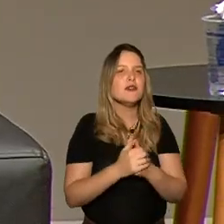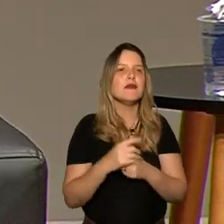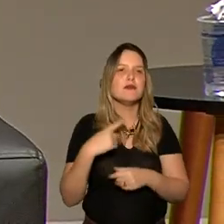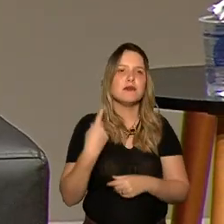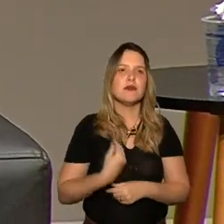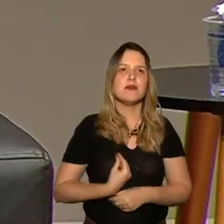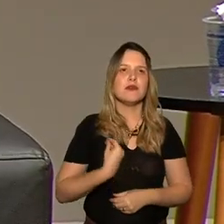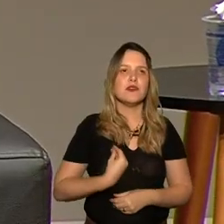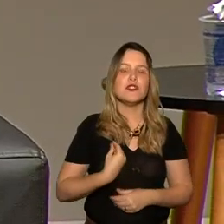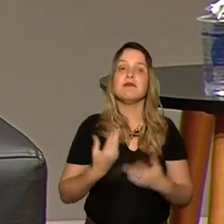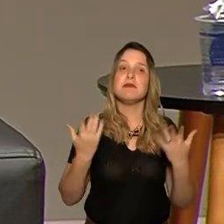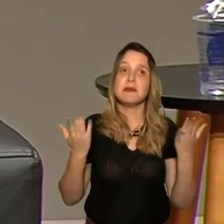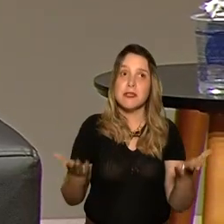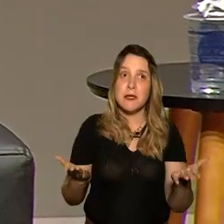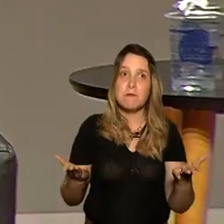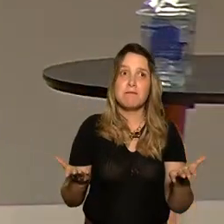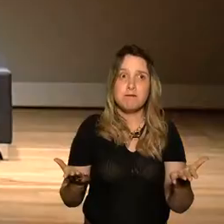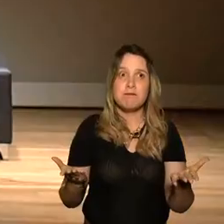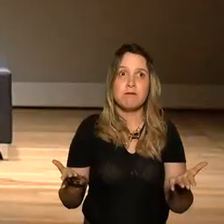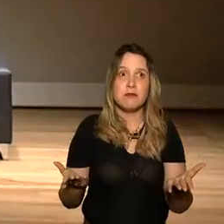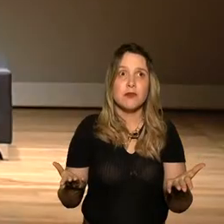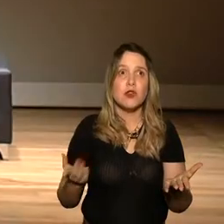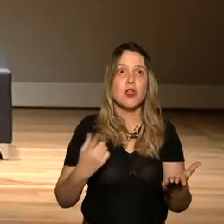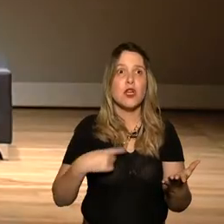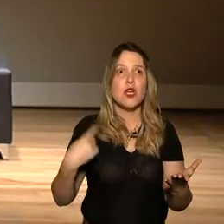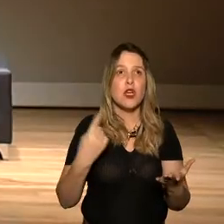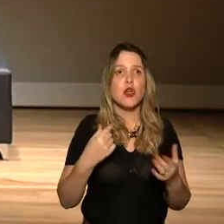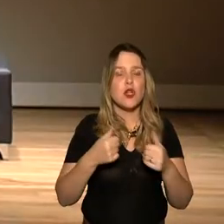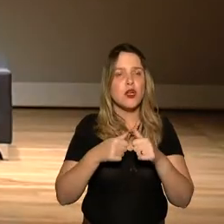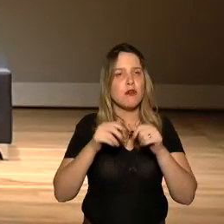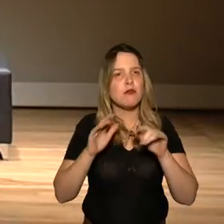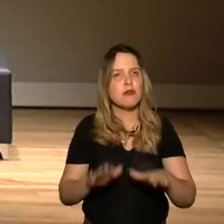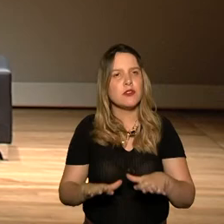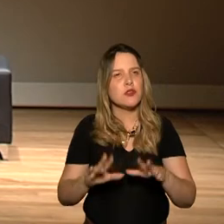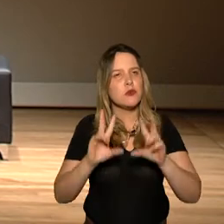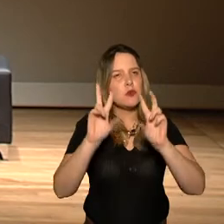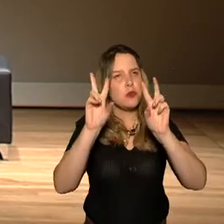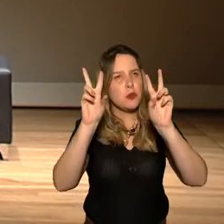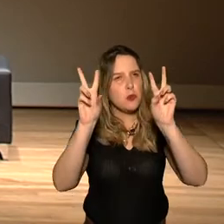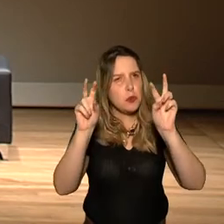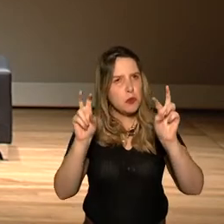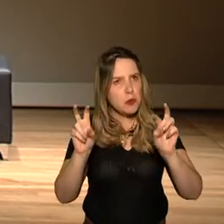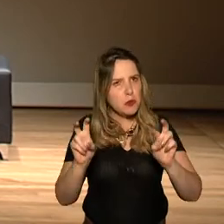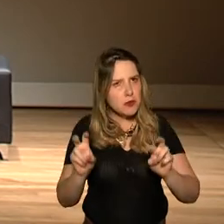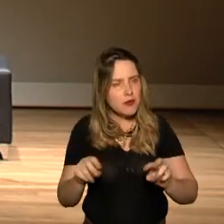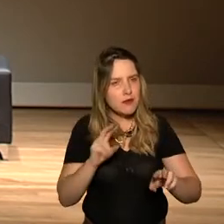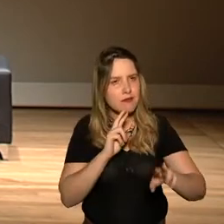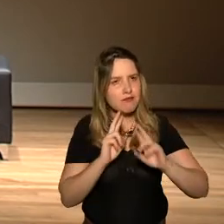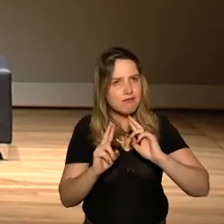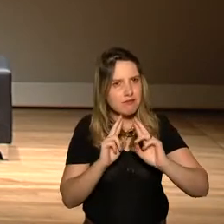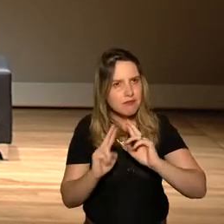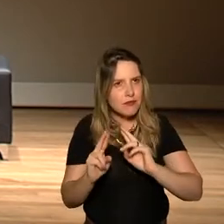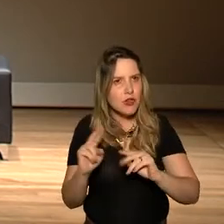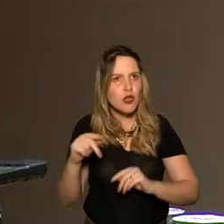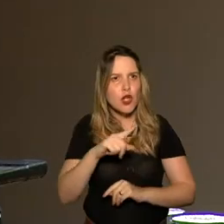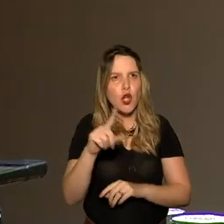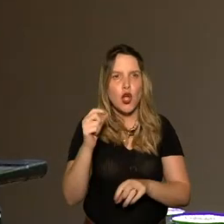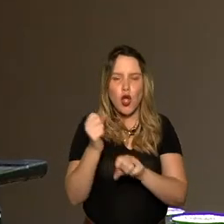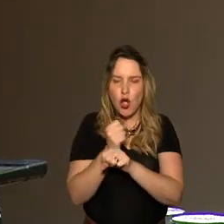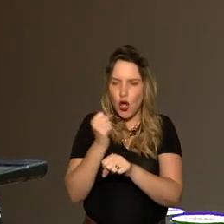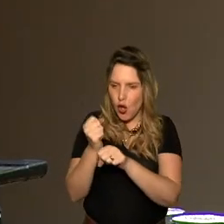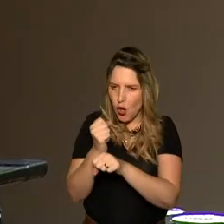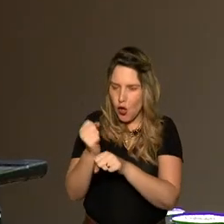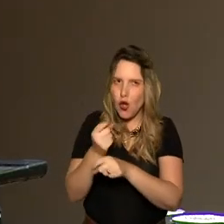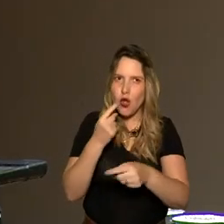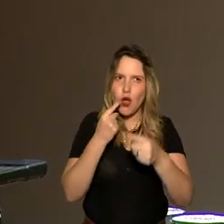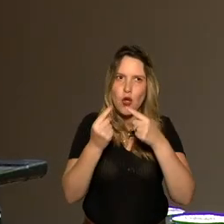prazer gente trouxemos aqui muitas questões as respostas vão ser construídas a